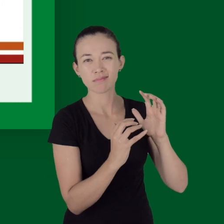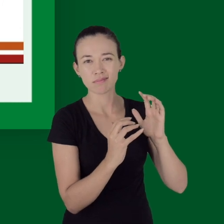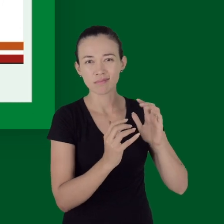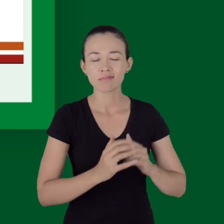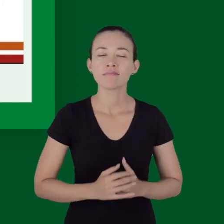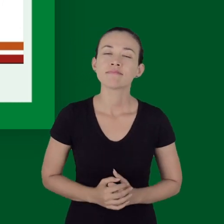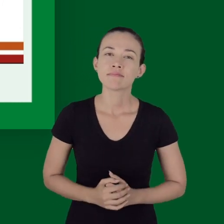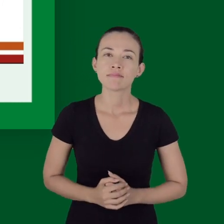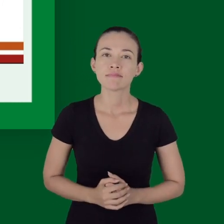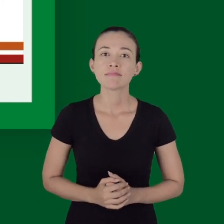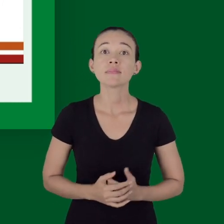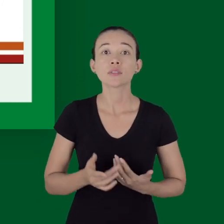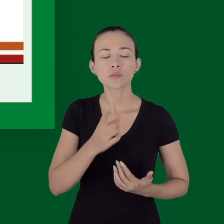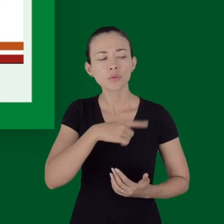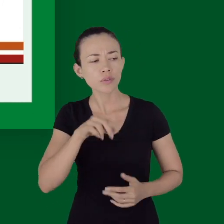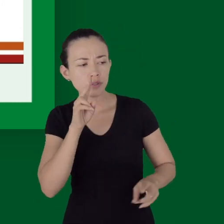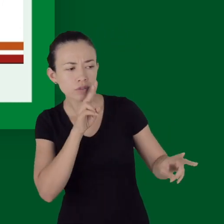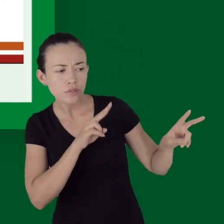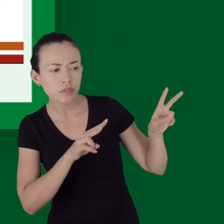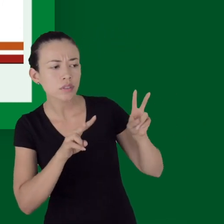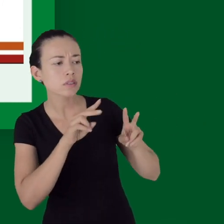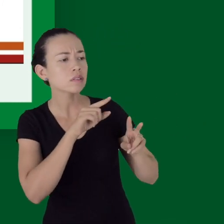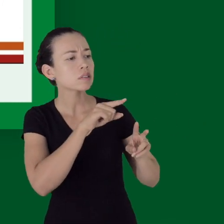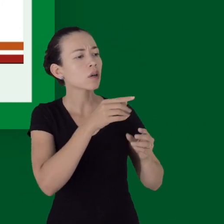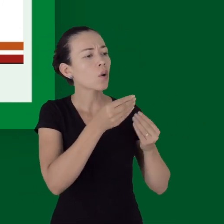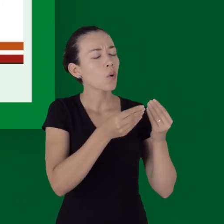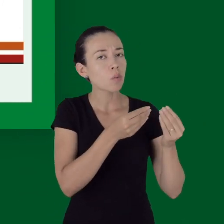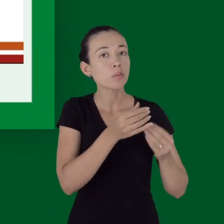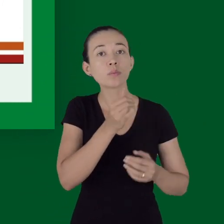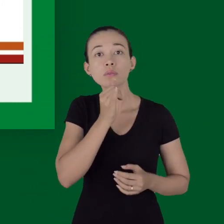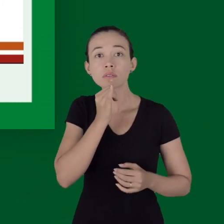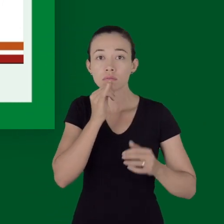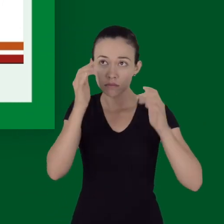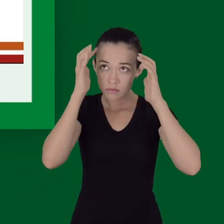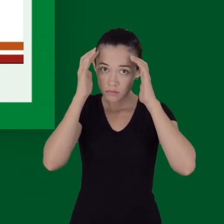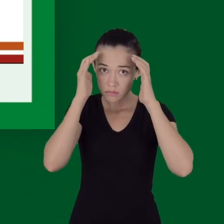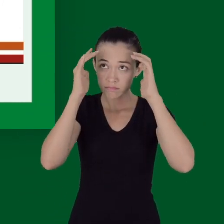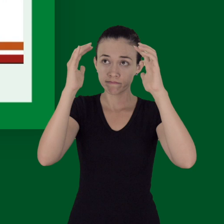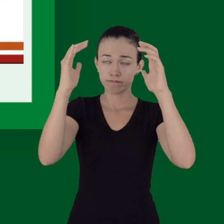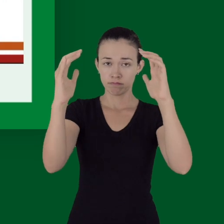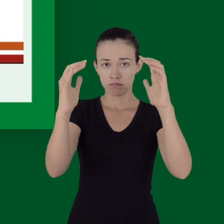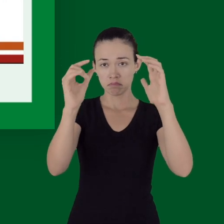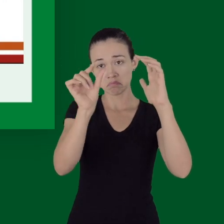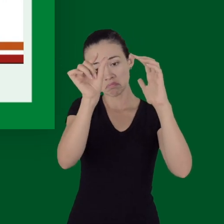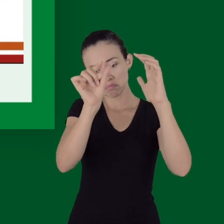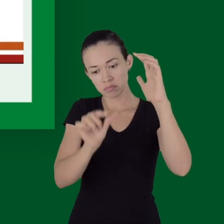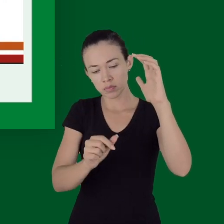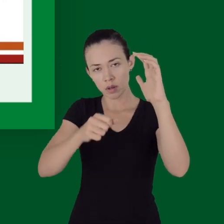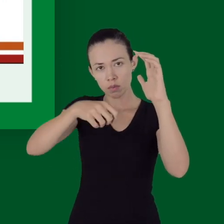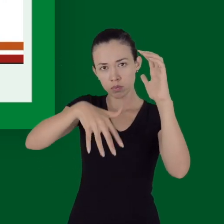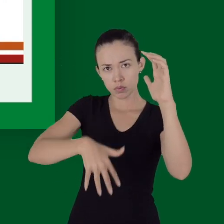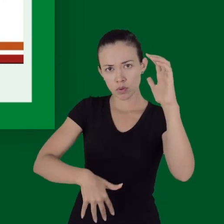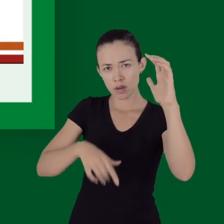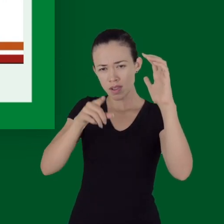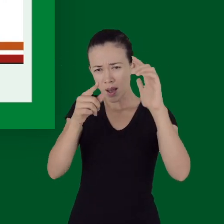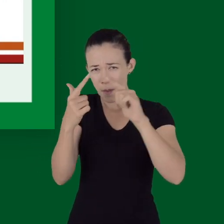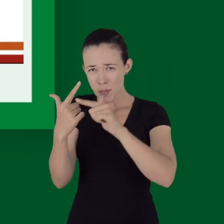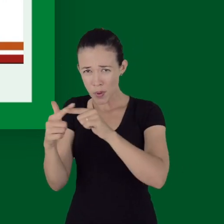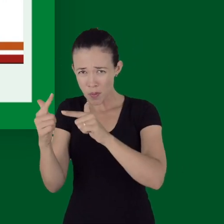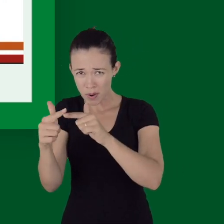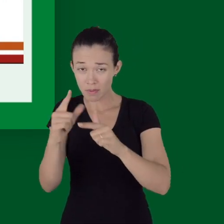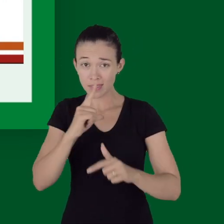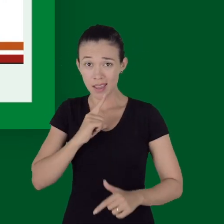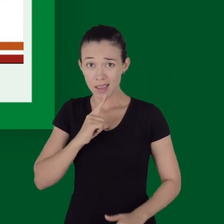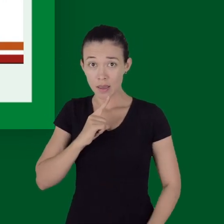aí de pensamento, tem algumas alterações que sugerem isso. Então, déficit neurológico focal súbito, especialmente de um lado